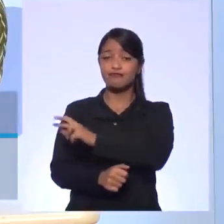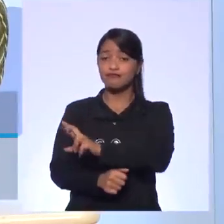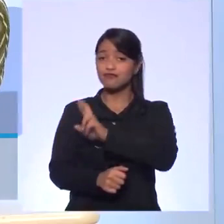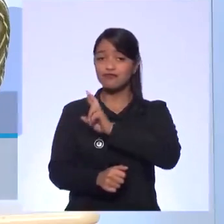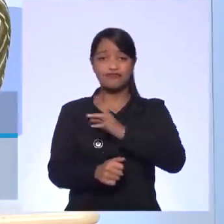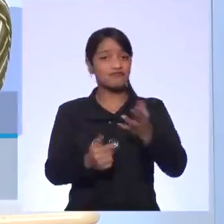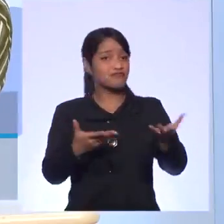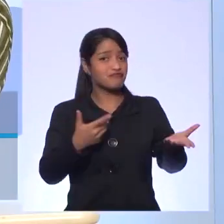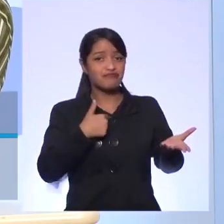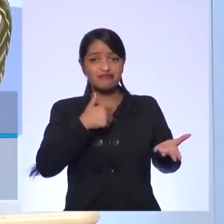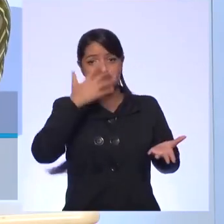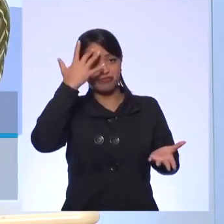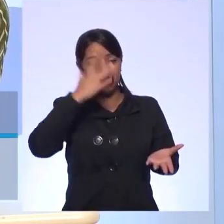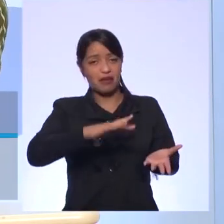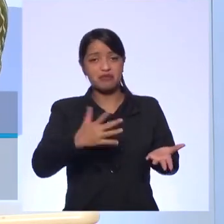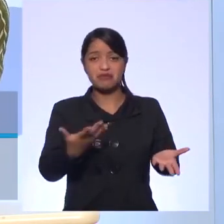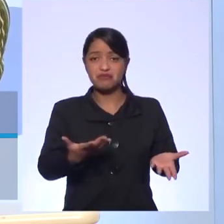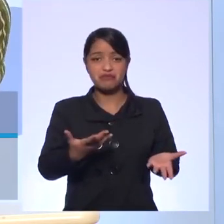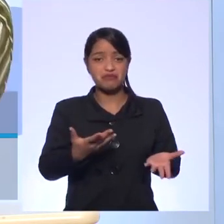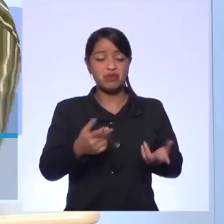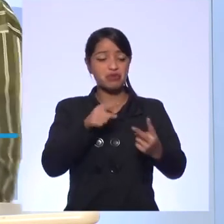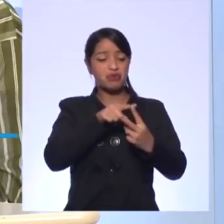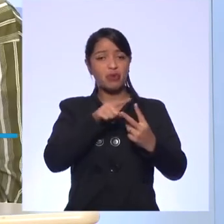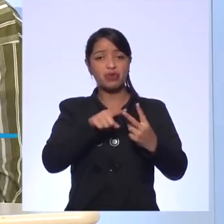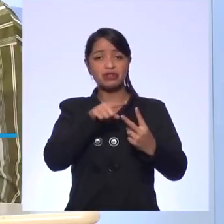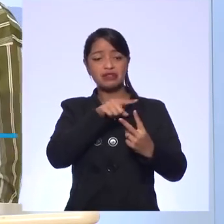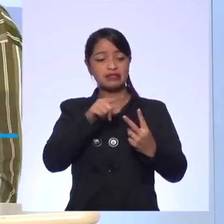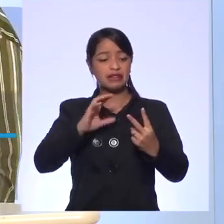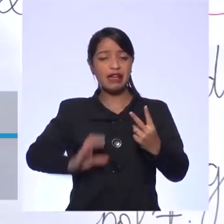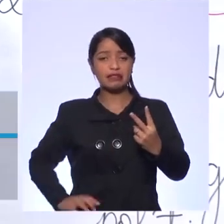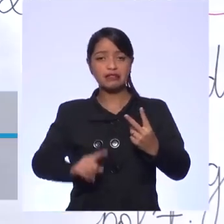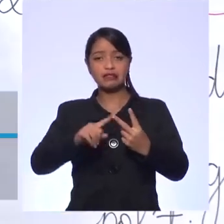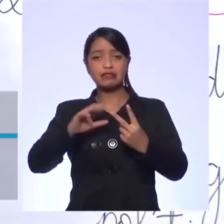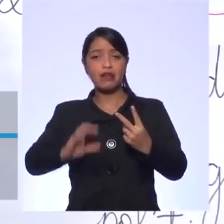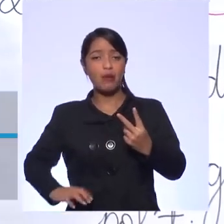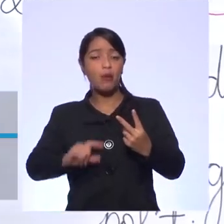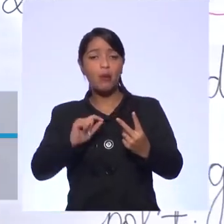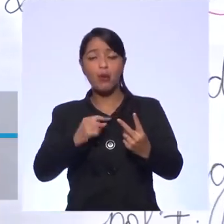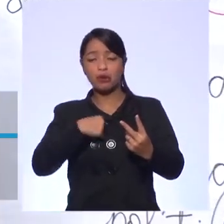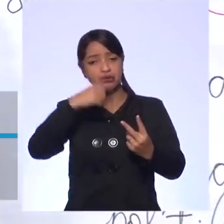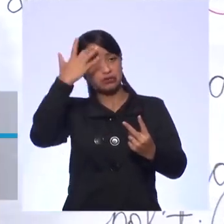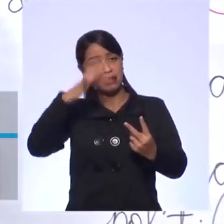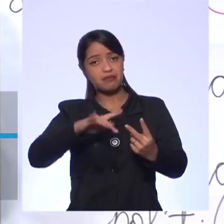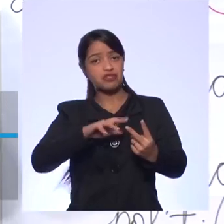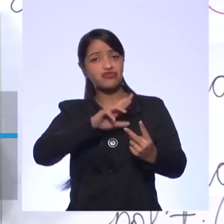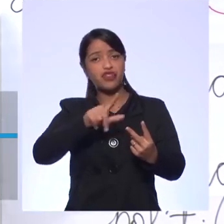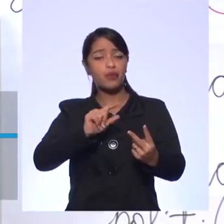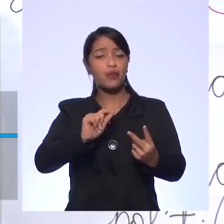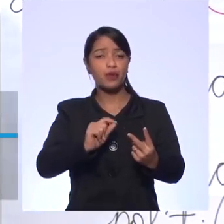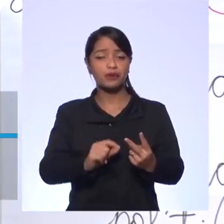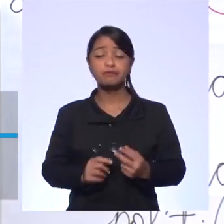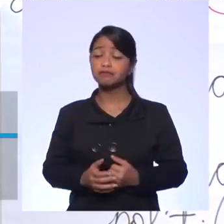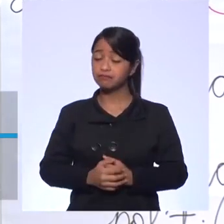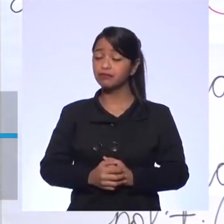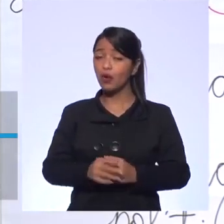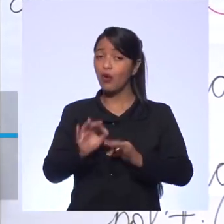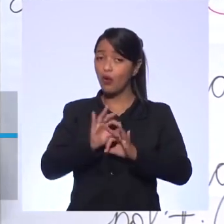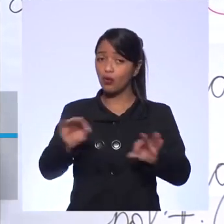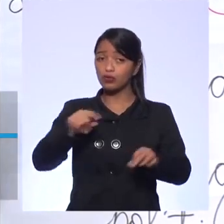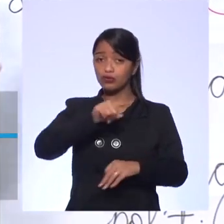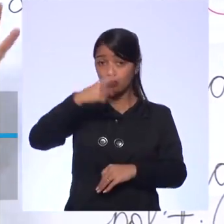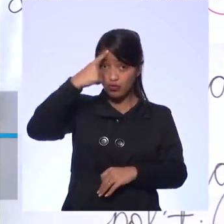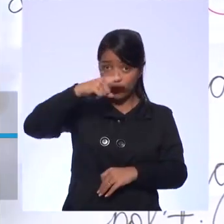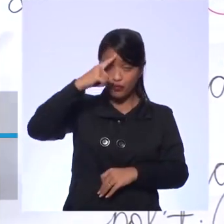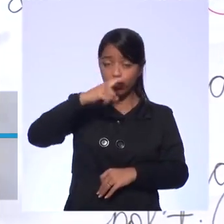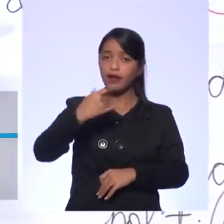não conhece a diferença entre os dois princípios de cidadania. Ótimo. Isso mesmo, assim, tem dúvidas, é para falar. Então vamos